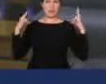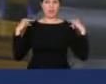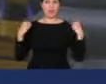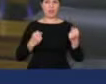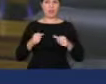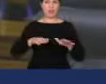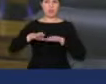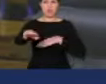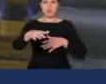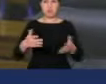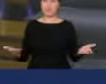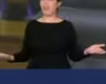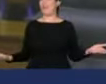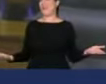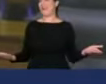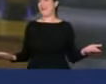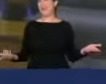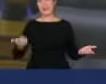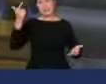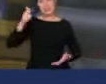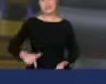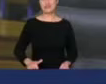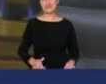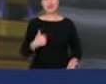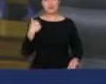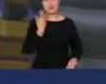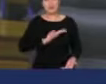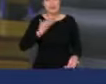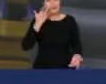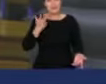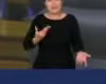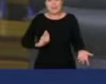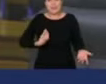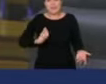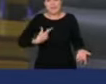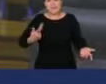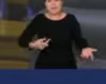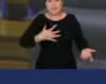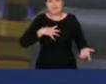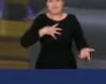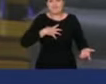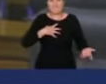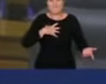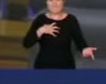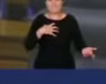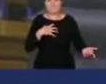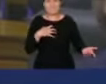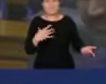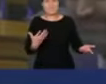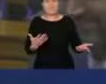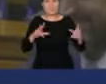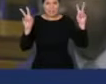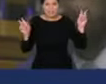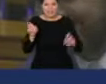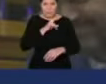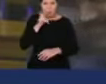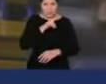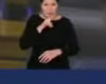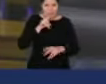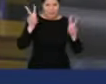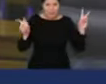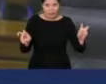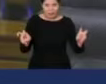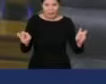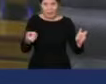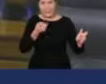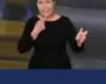Novamente, eu não sei nem o que falar do que eu estou sentindo nesse momento aqui, disso está sendo tratado como urgência. Não sei se eu rio ou se eu